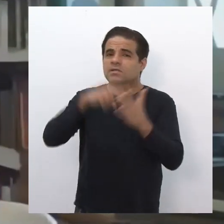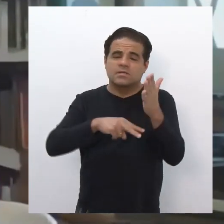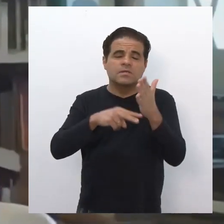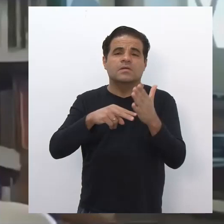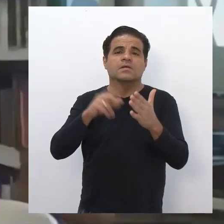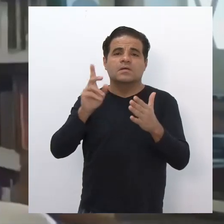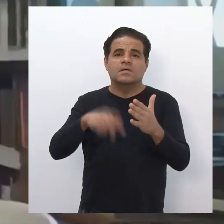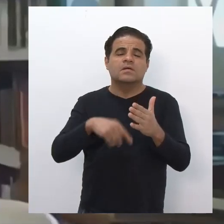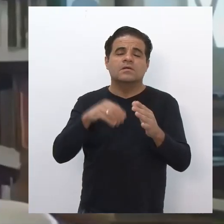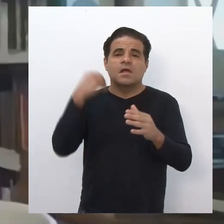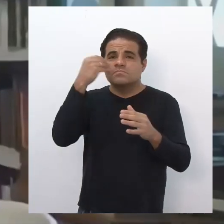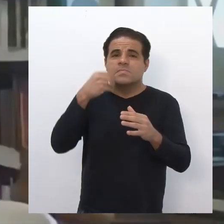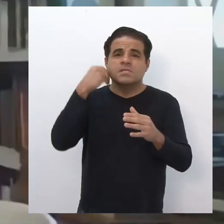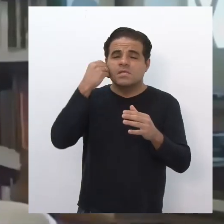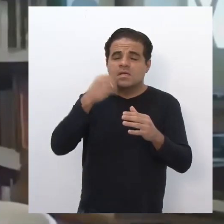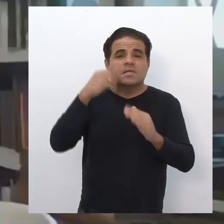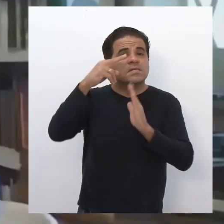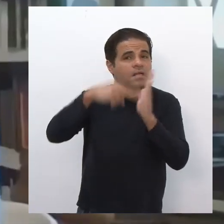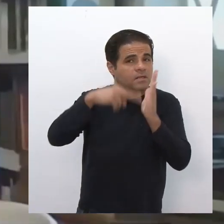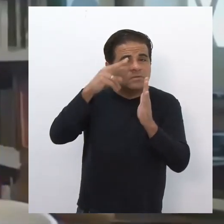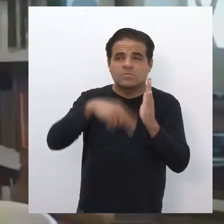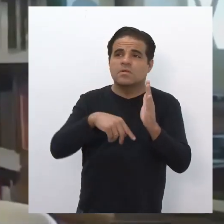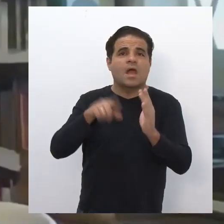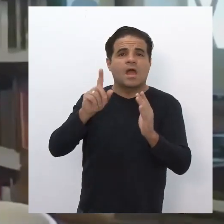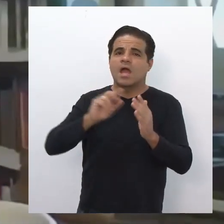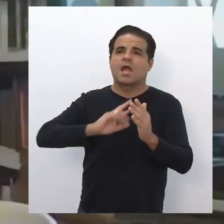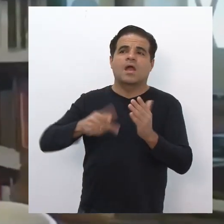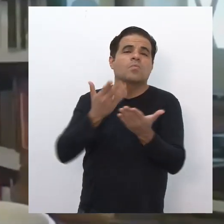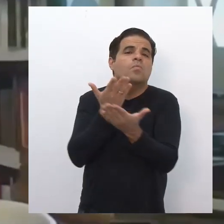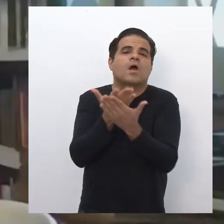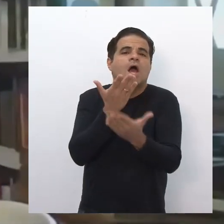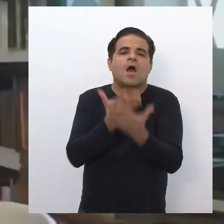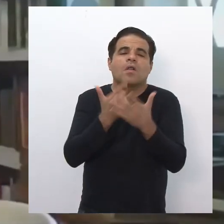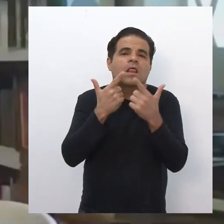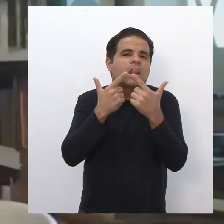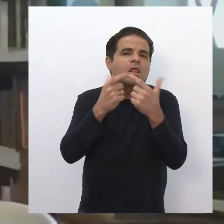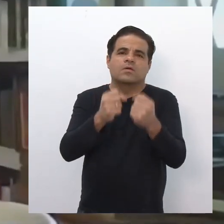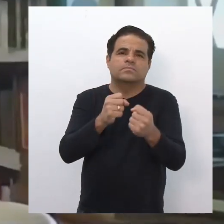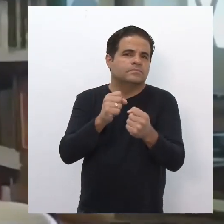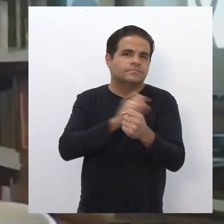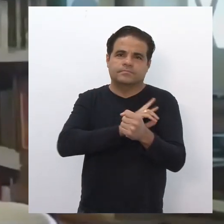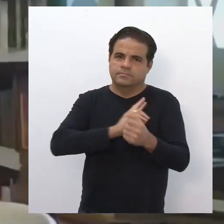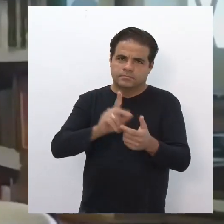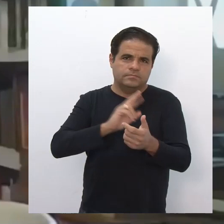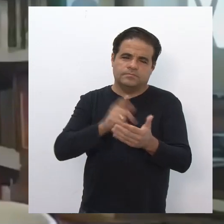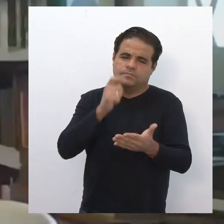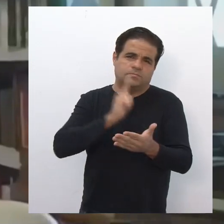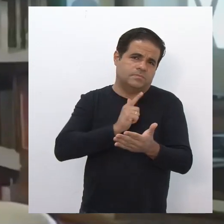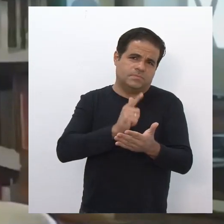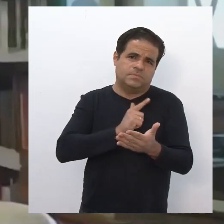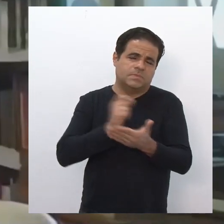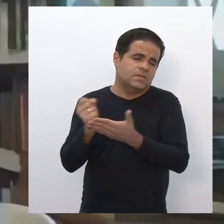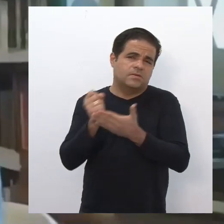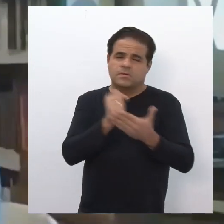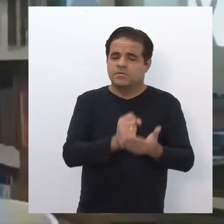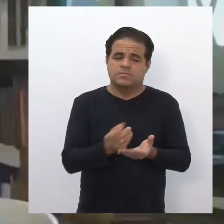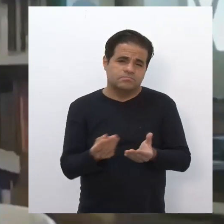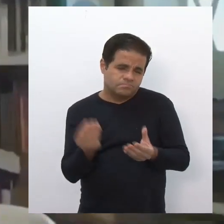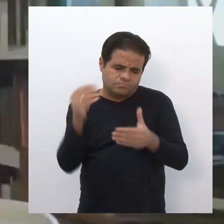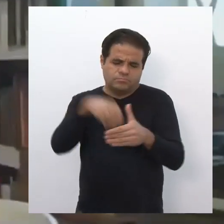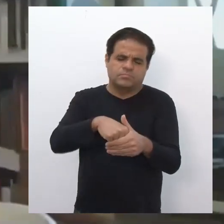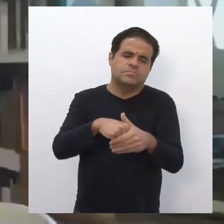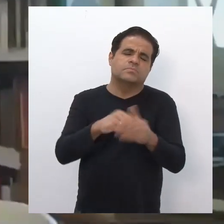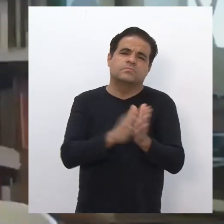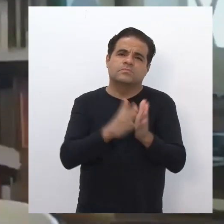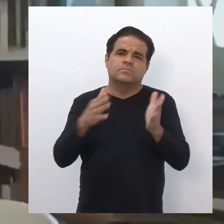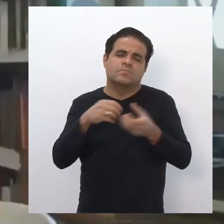a experiência leitora. Eles não são aulas de literatura, eles não existem para a gente incutir um